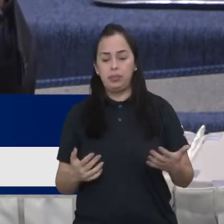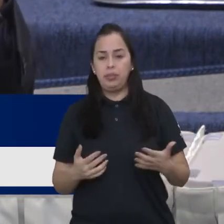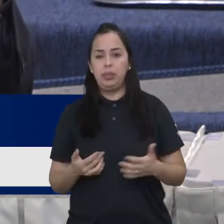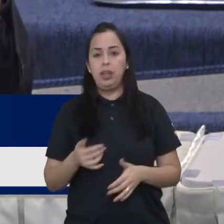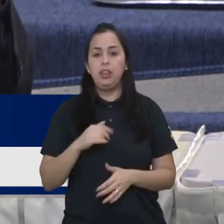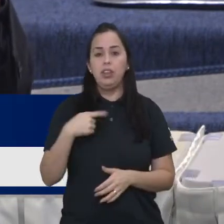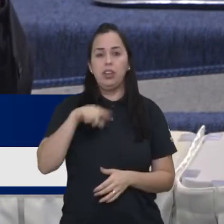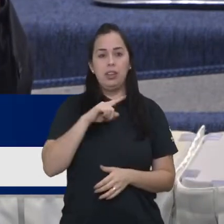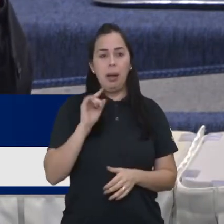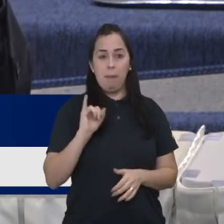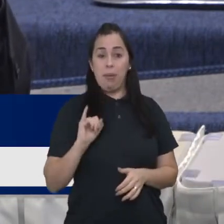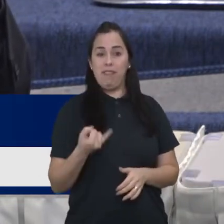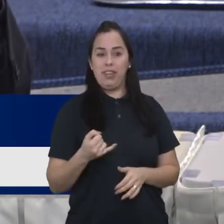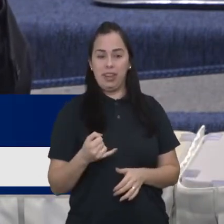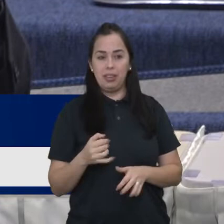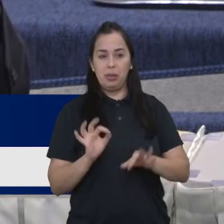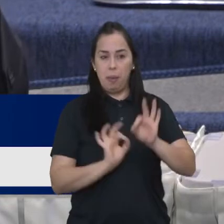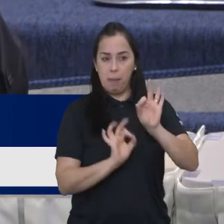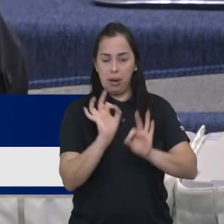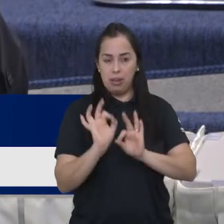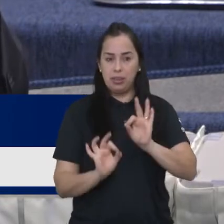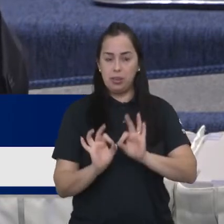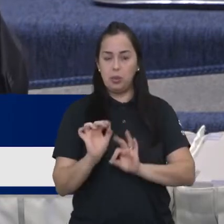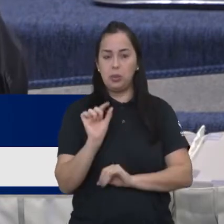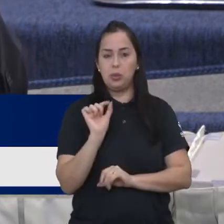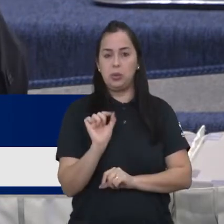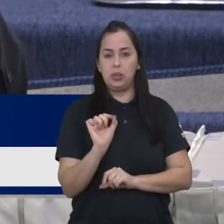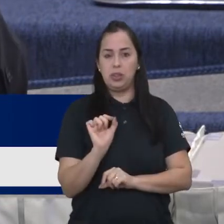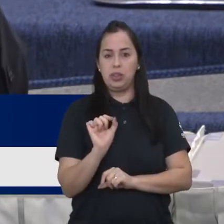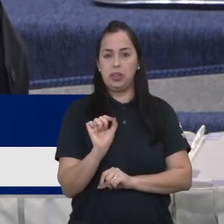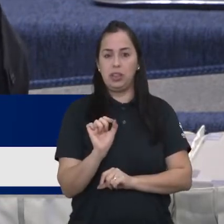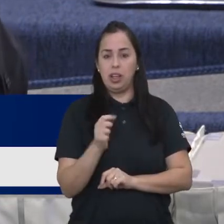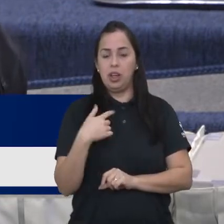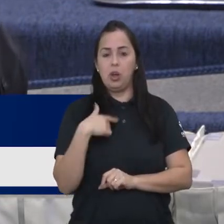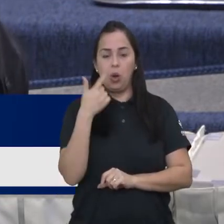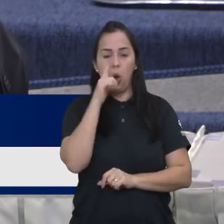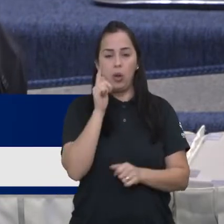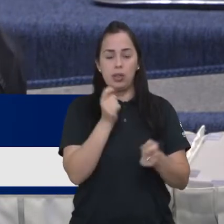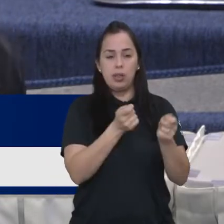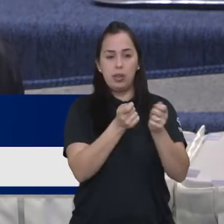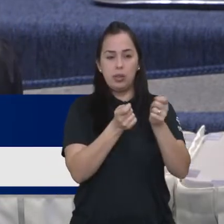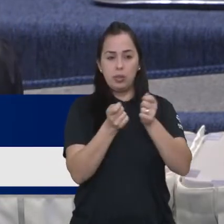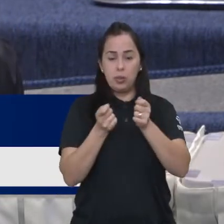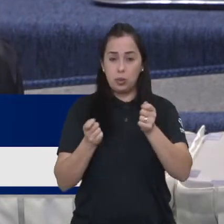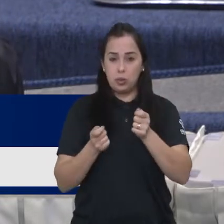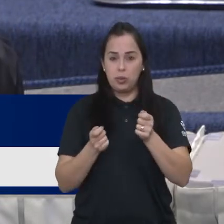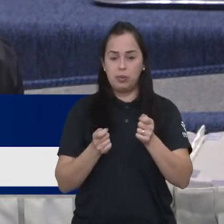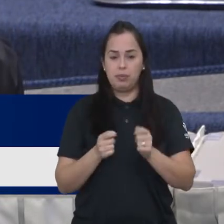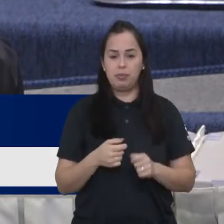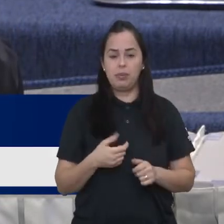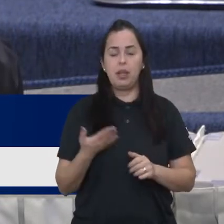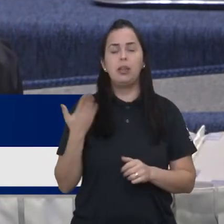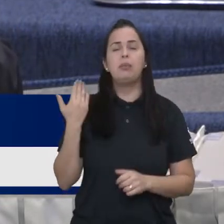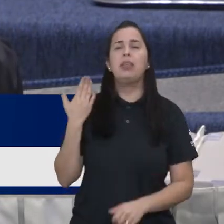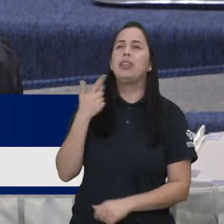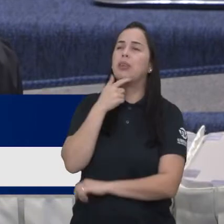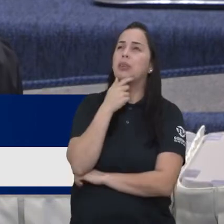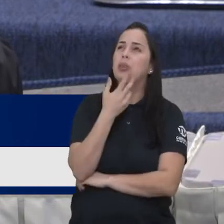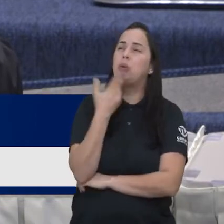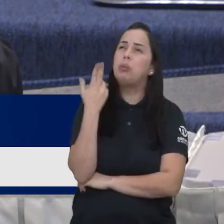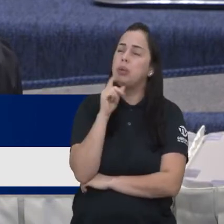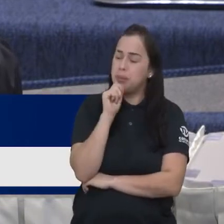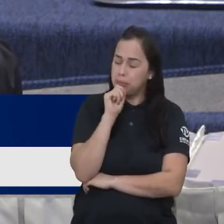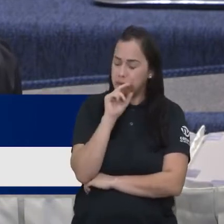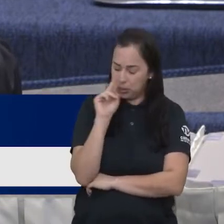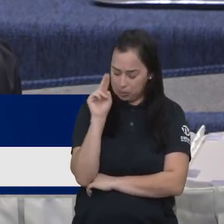poderia aproveitar nesse plano para fazer isso, para a gente poder ter o controle, o que a gente chamava de, antigamente eu não